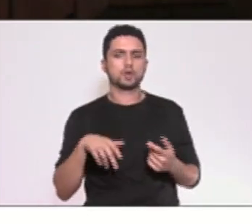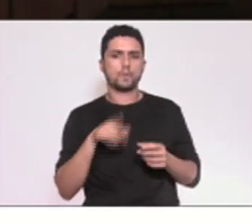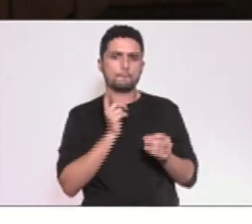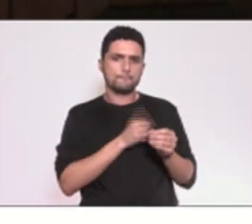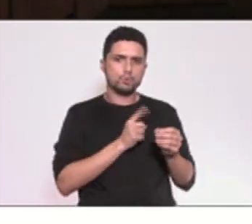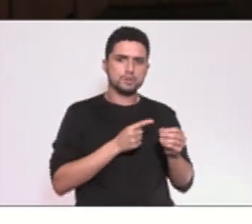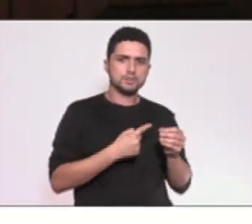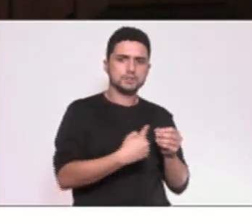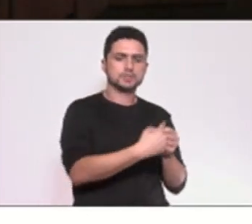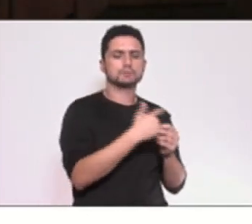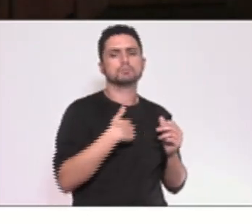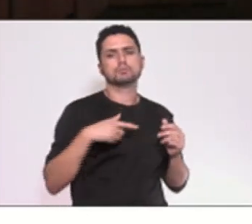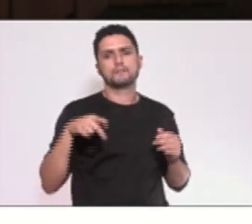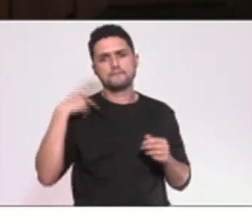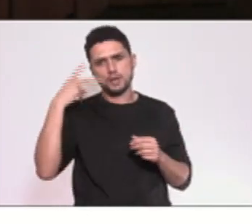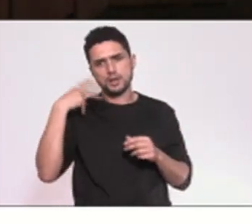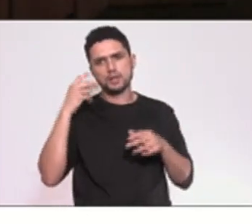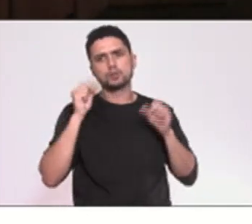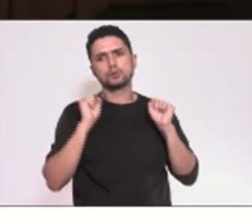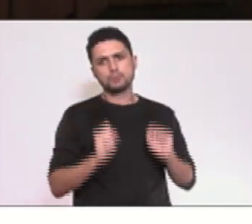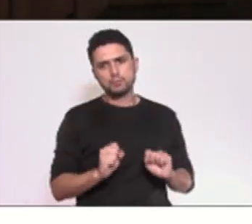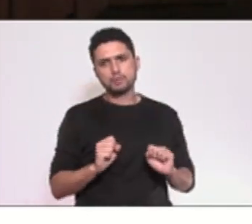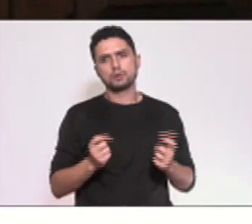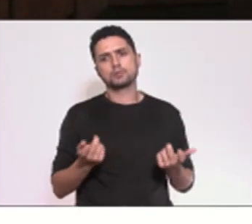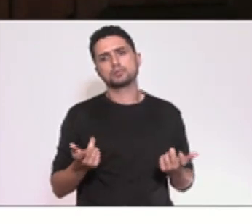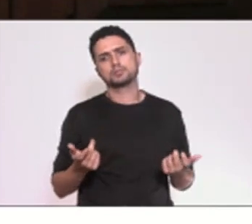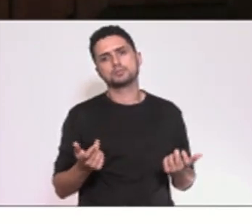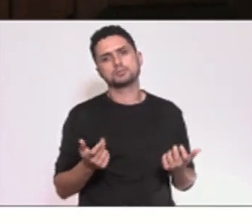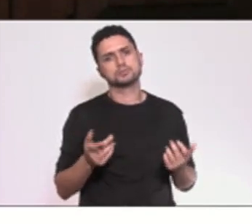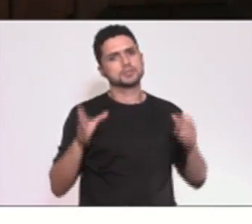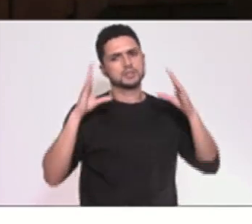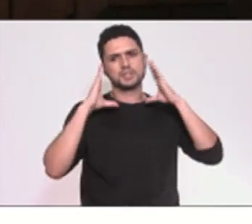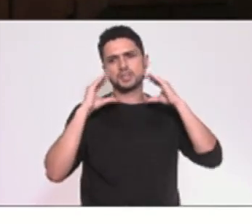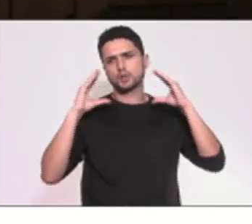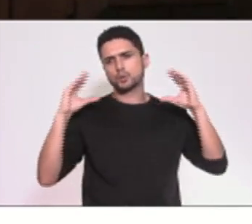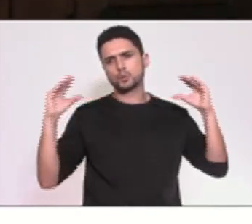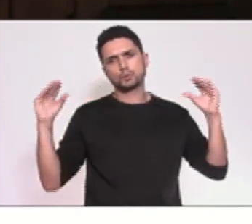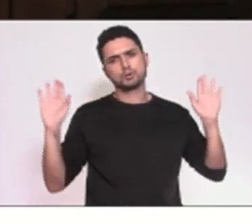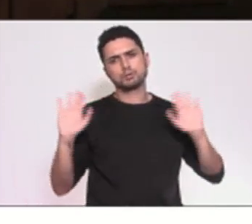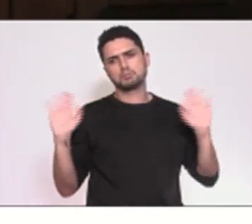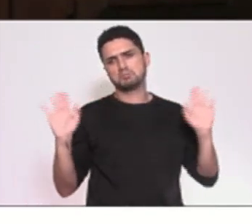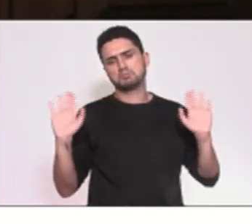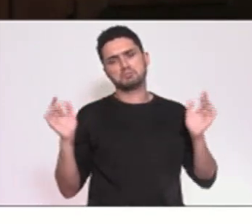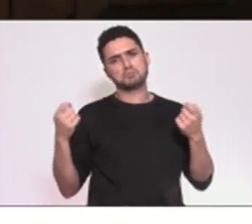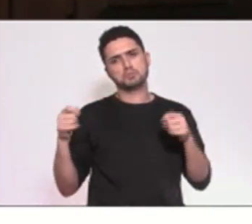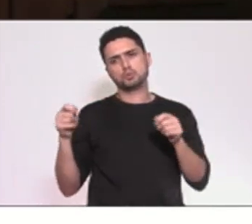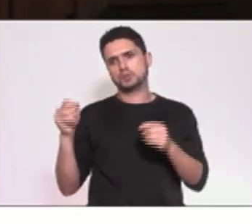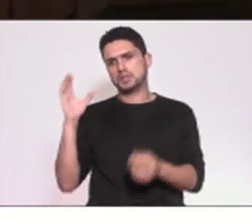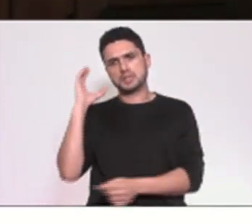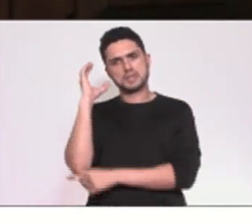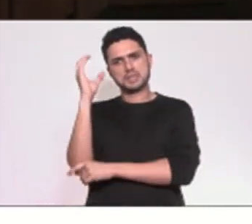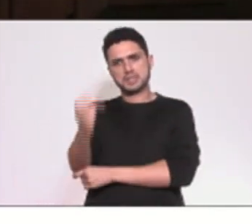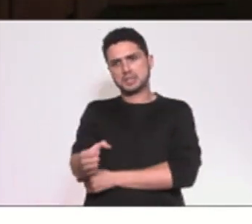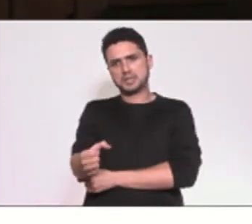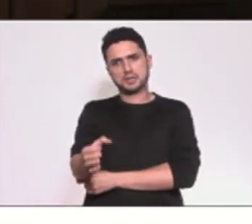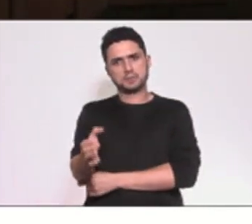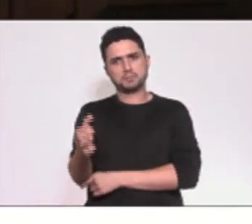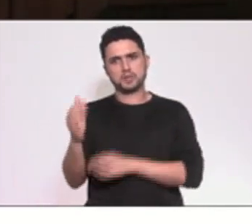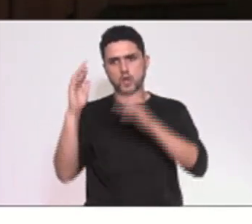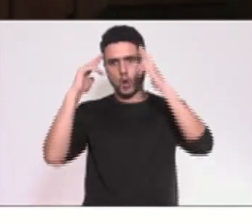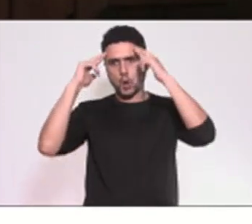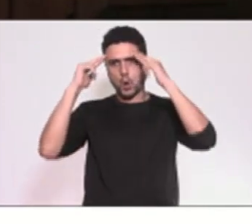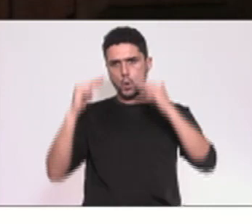município, ele pode se colocar de maneira tranquila, porque ele não comete crime de